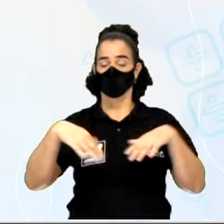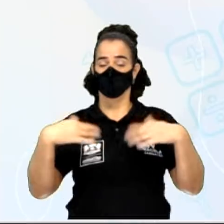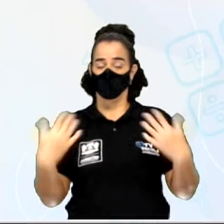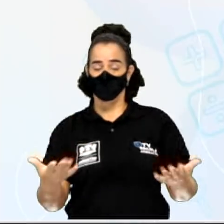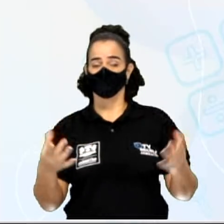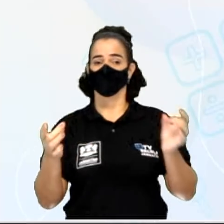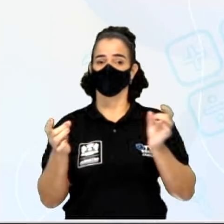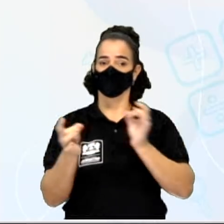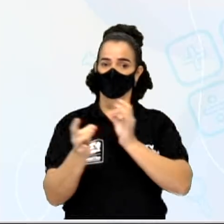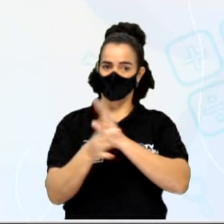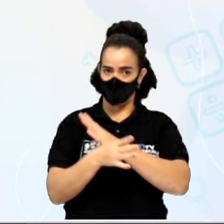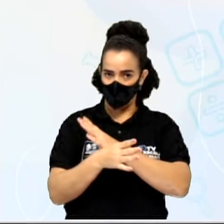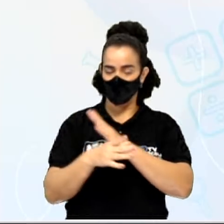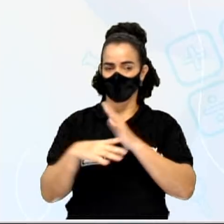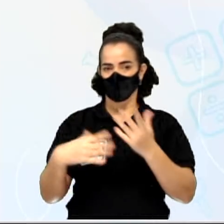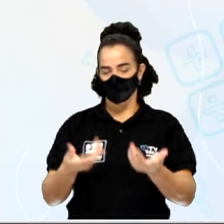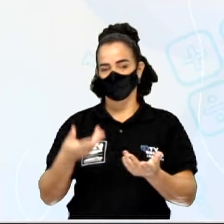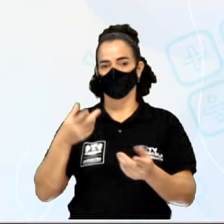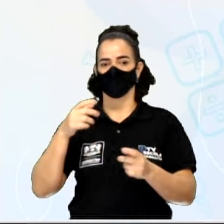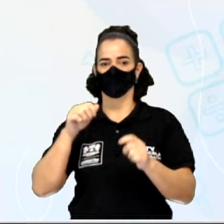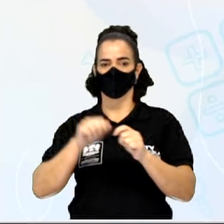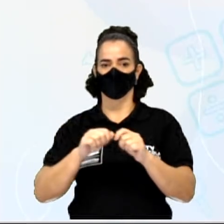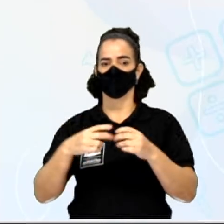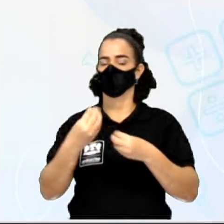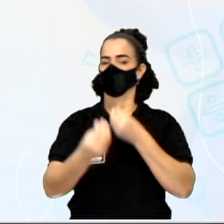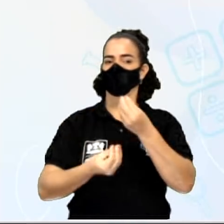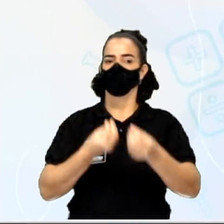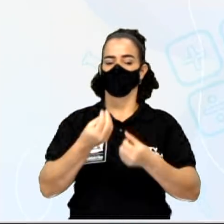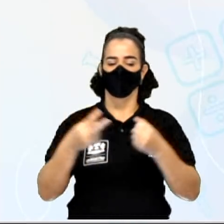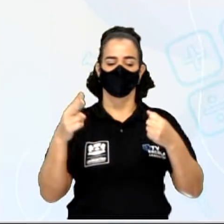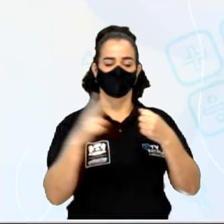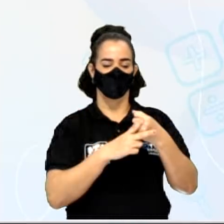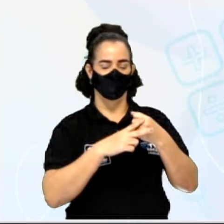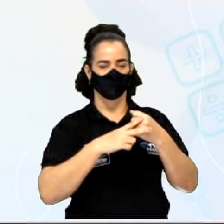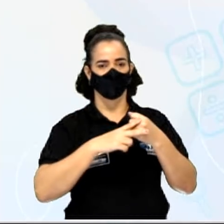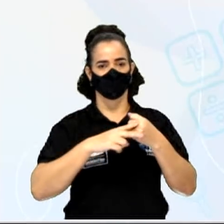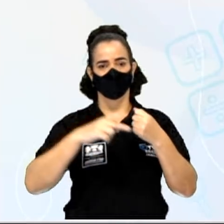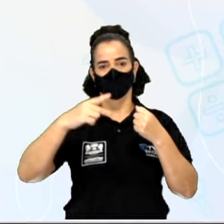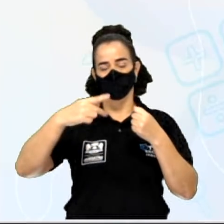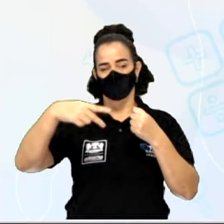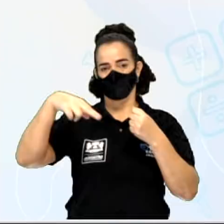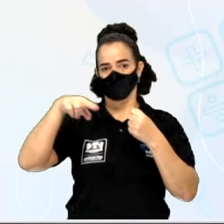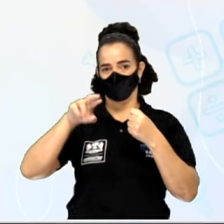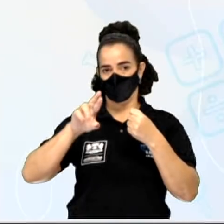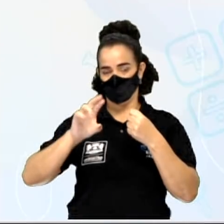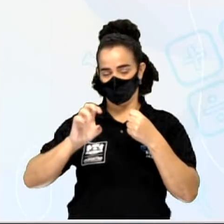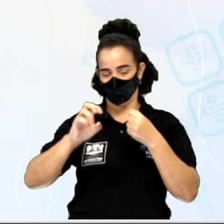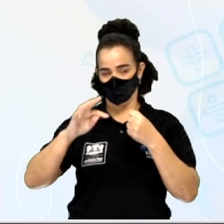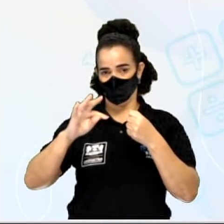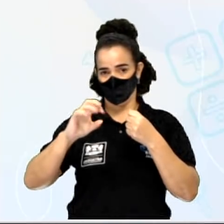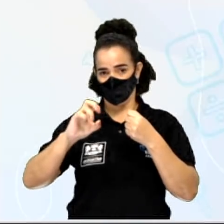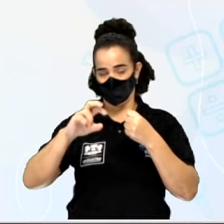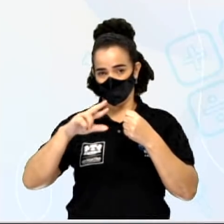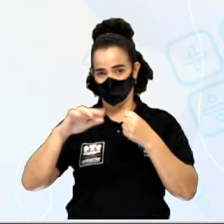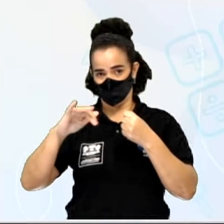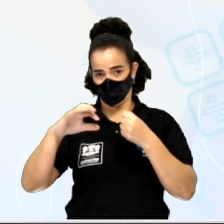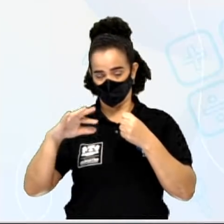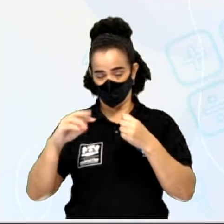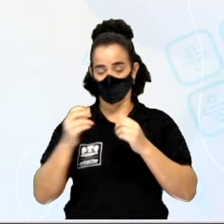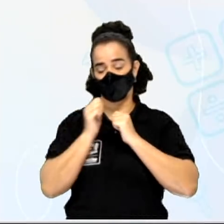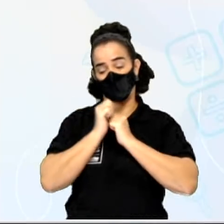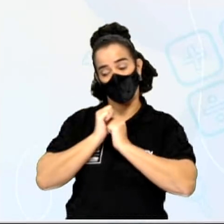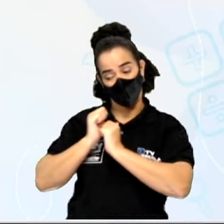conjugar o verbo no pretérito perfeito do indicativo. Então, eu teria dito acompanhou, né, nos dois